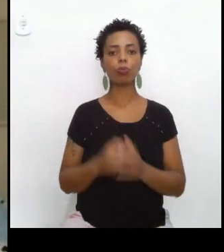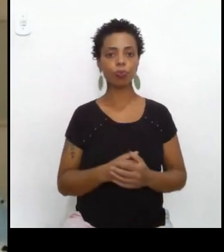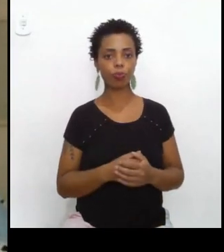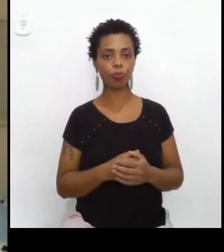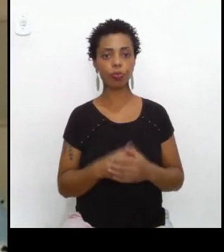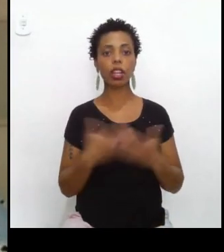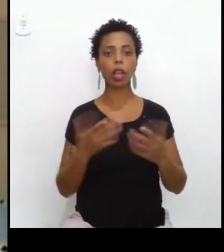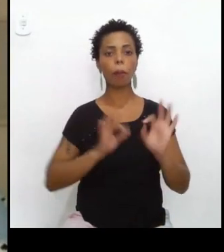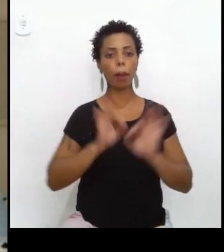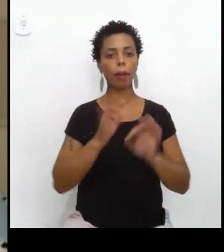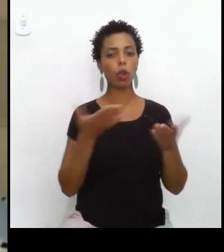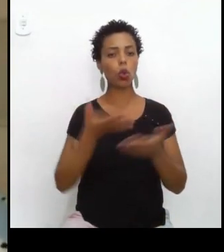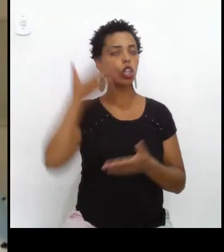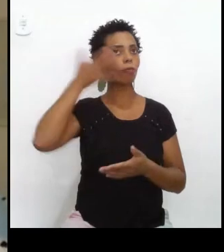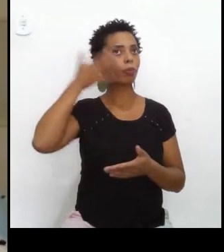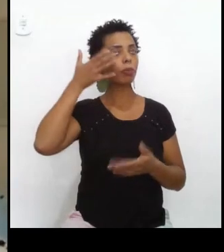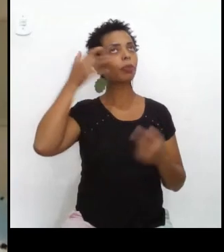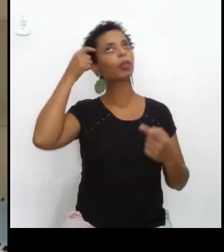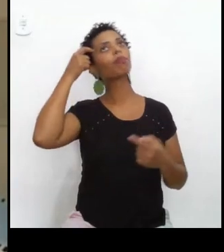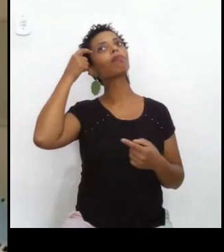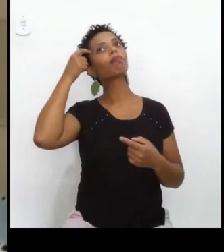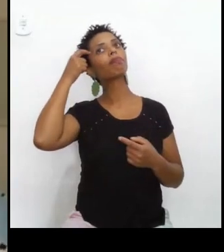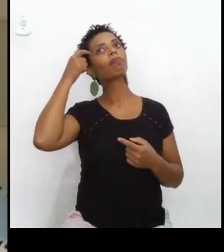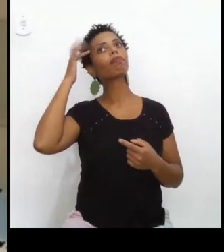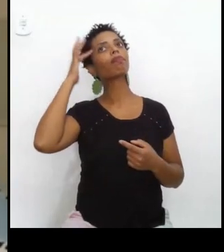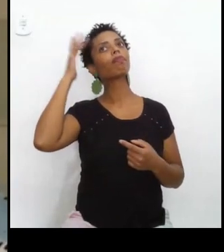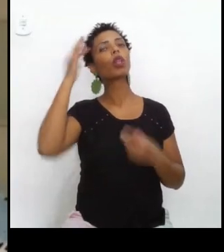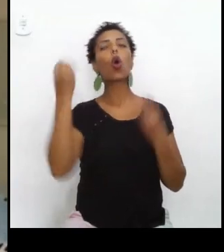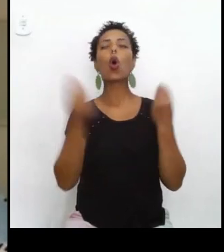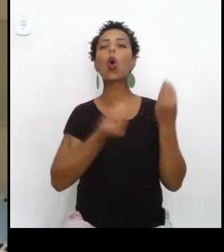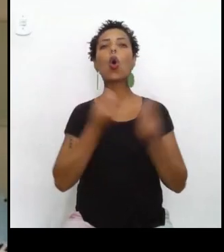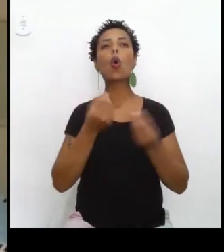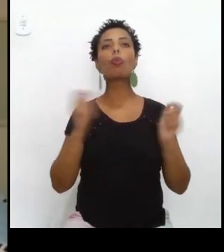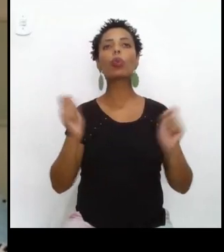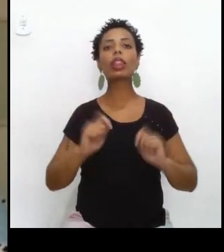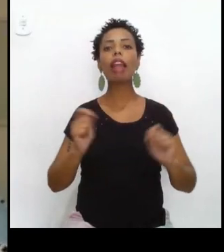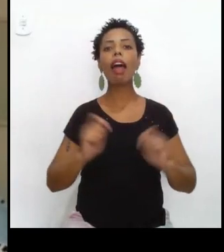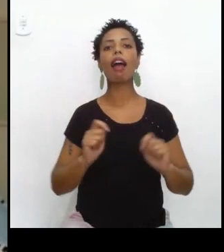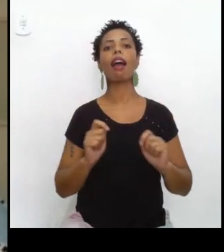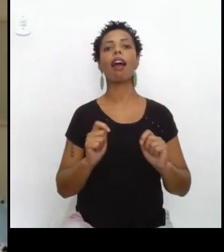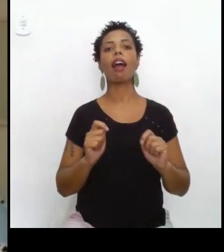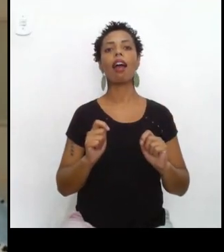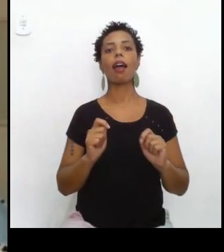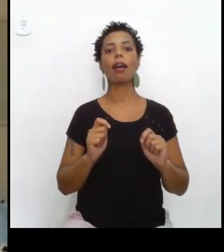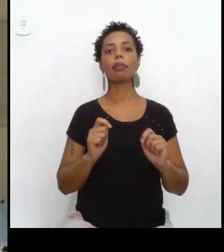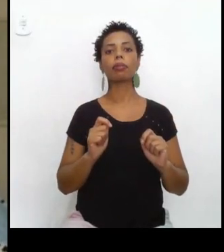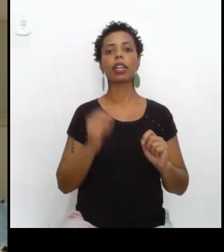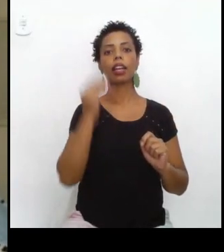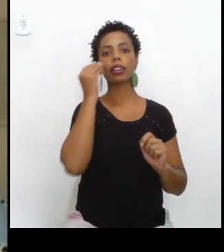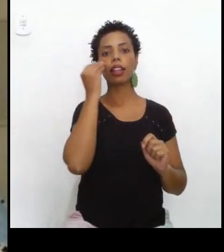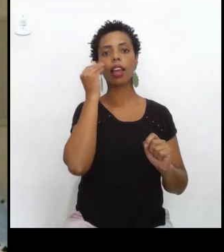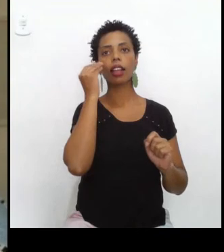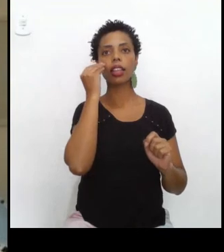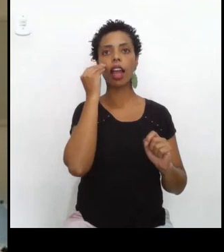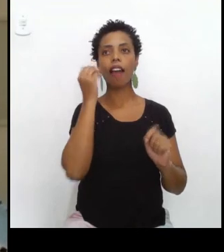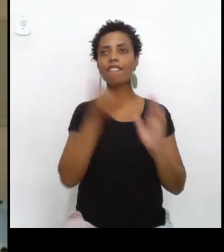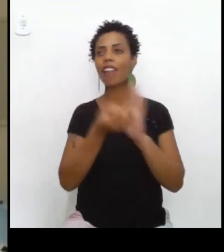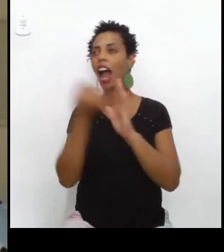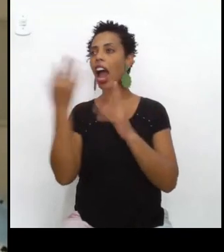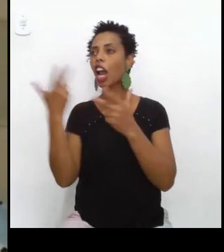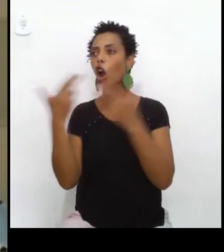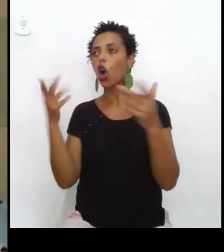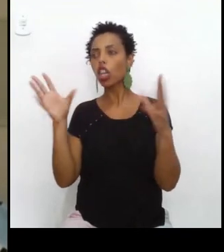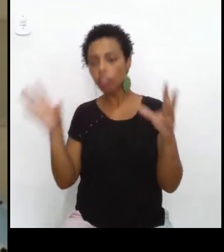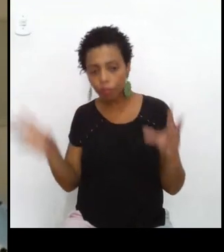de hoje eu fiquei pensando como seria possível condensar um monte de coisa ao mesmo tempo então ela vai ser uma